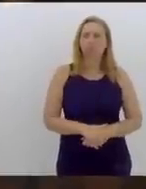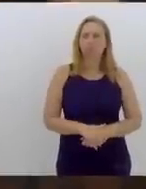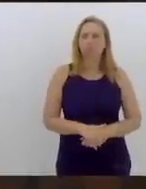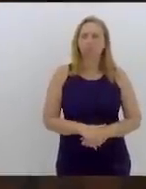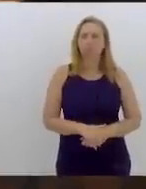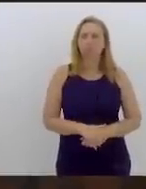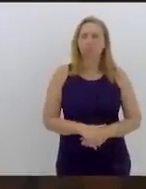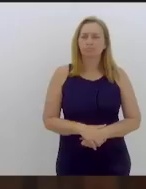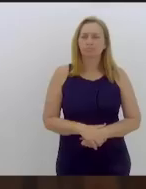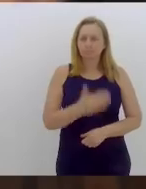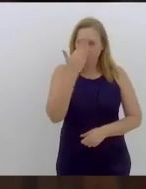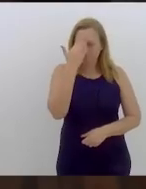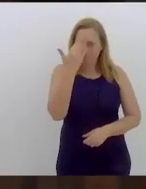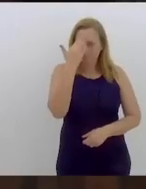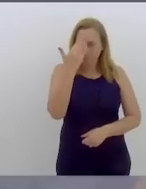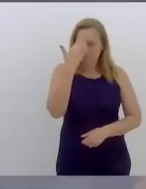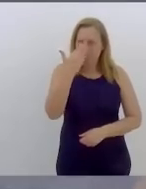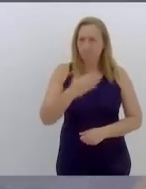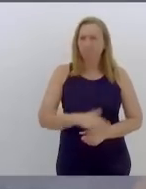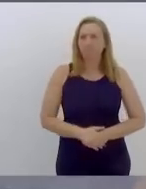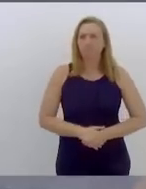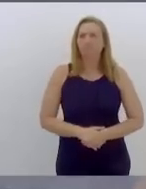obrigado obrigado